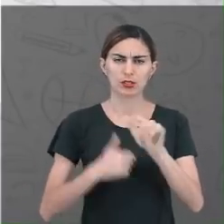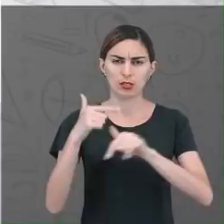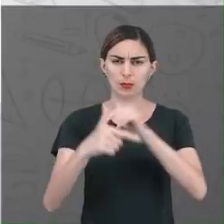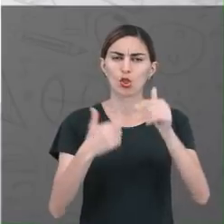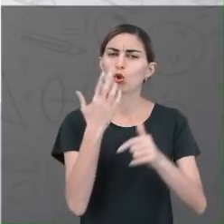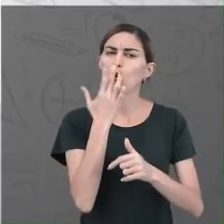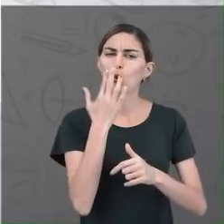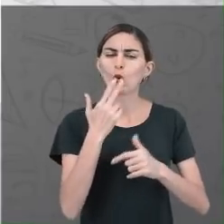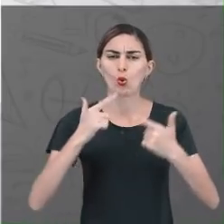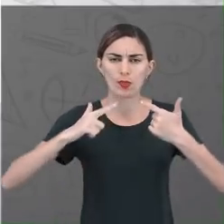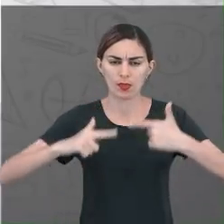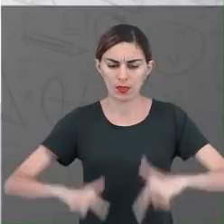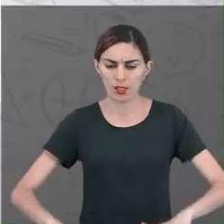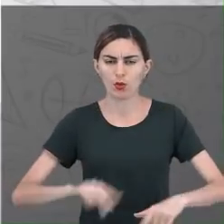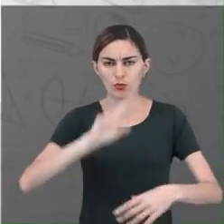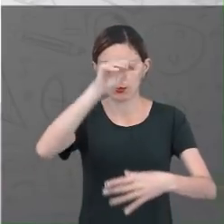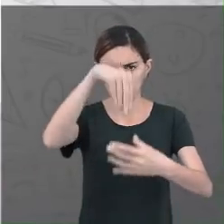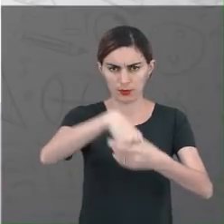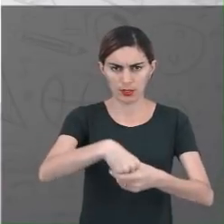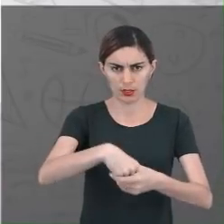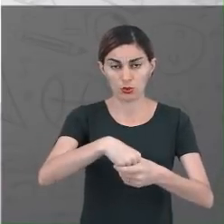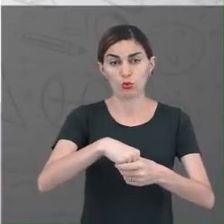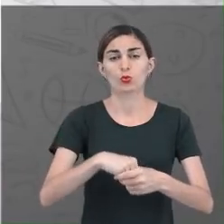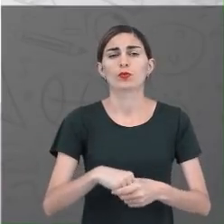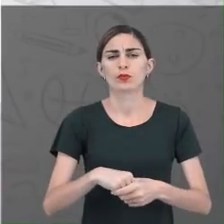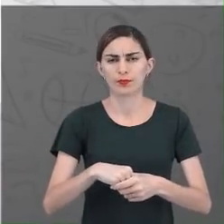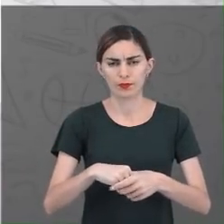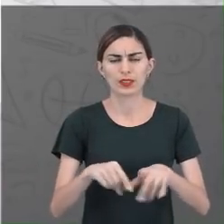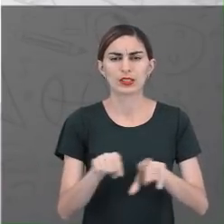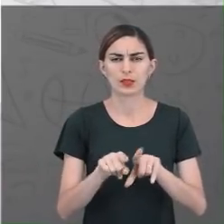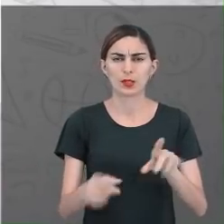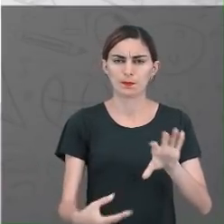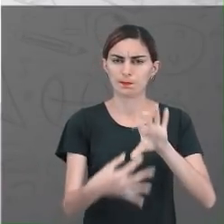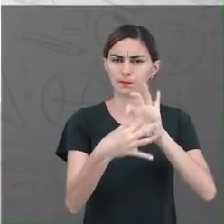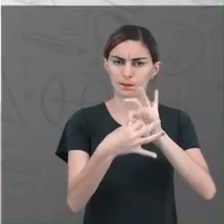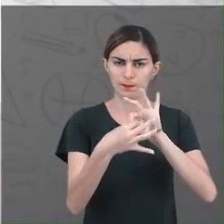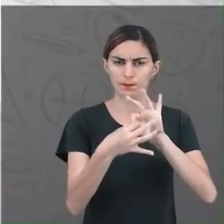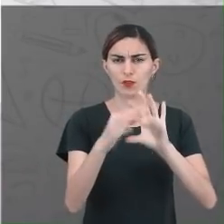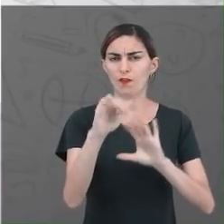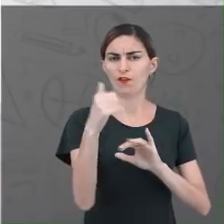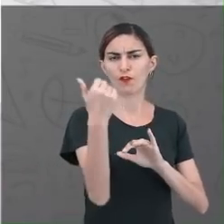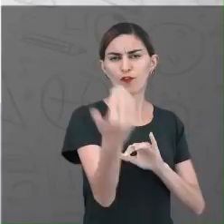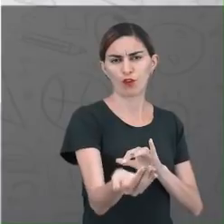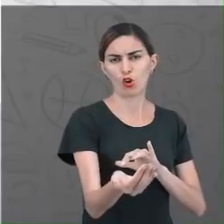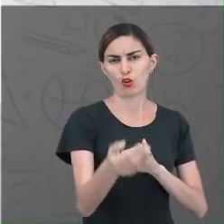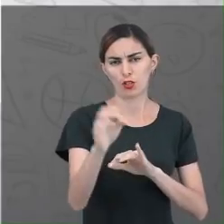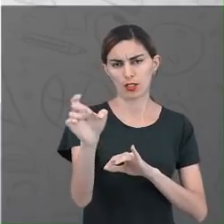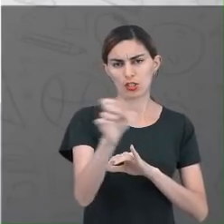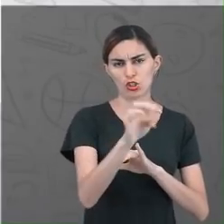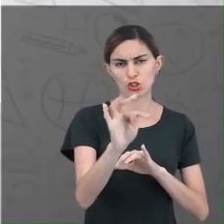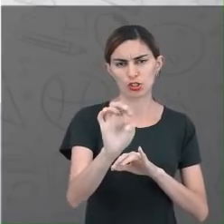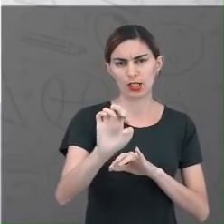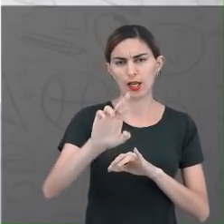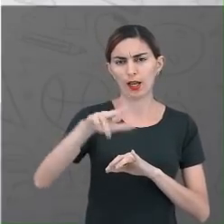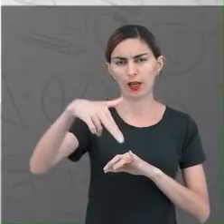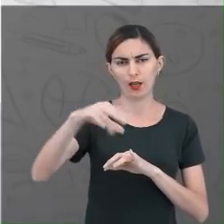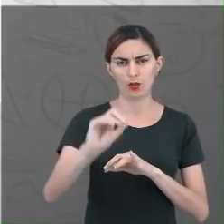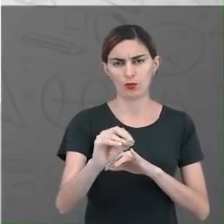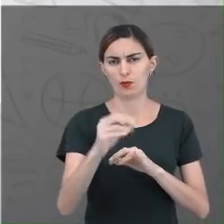neutras nesse ambiente interno, e há uma integralização com o ambiente externo, que no caso é o mar, uma